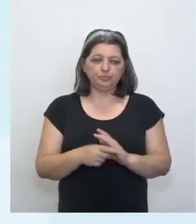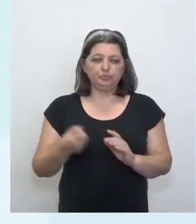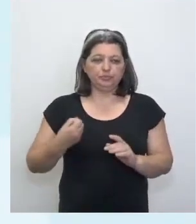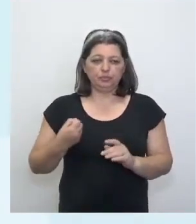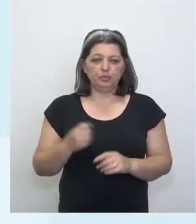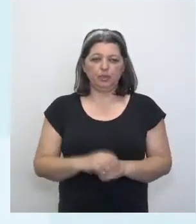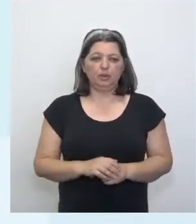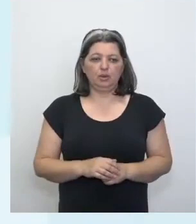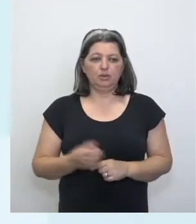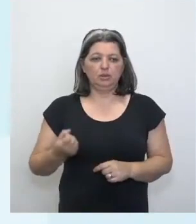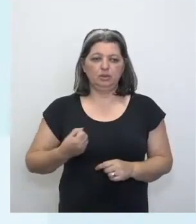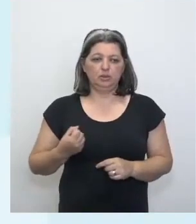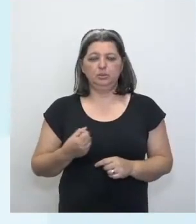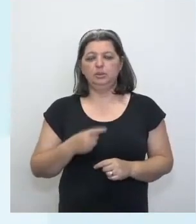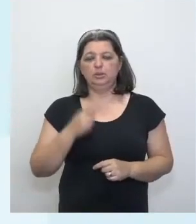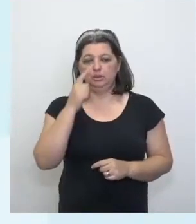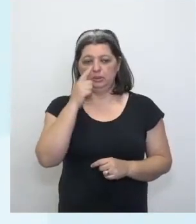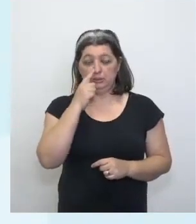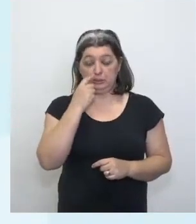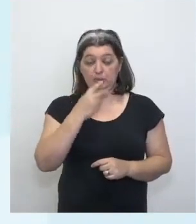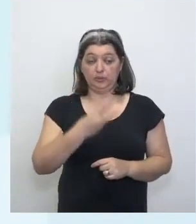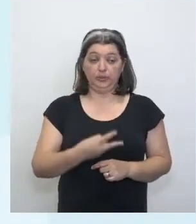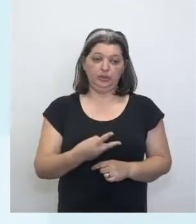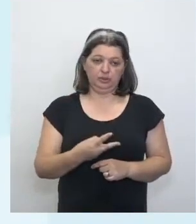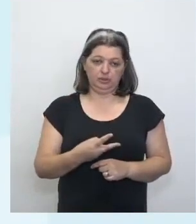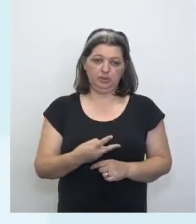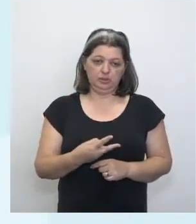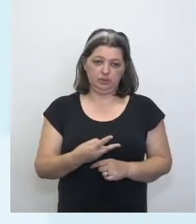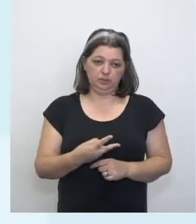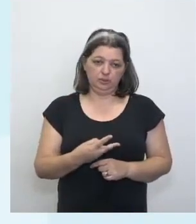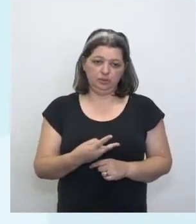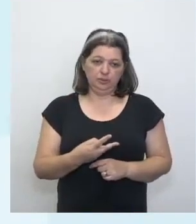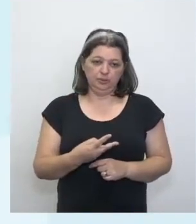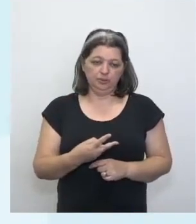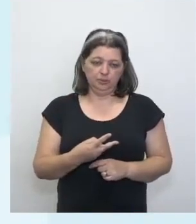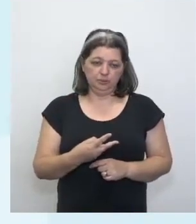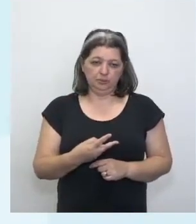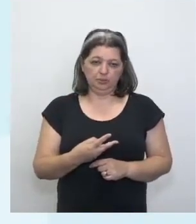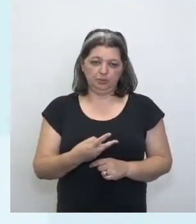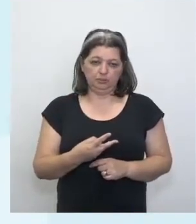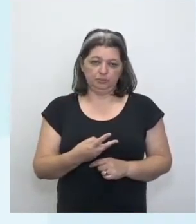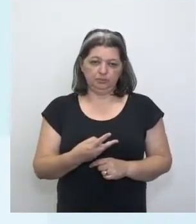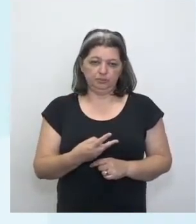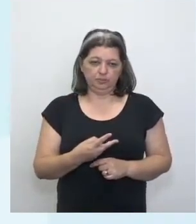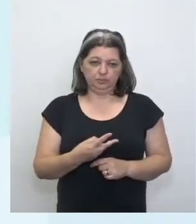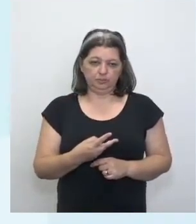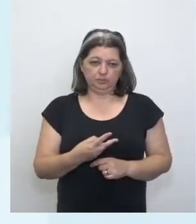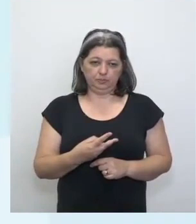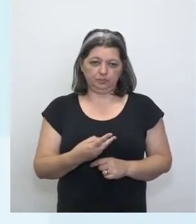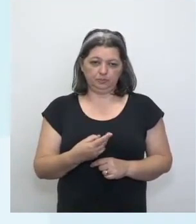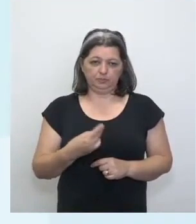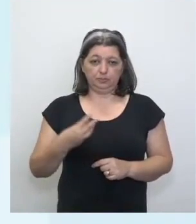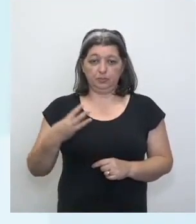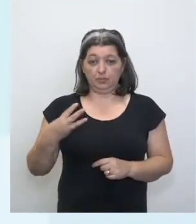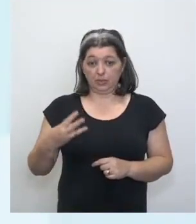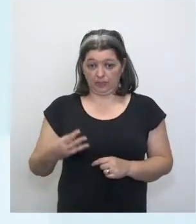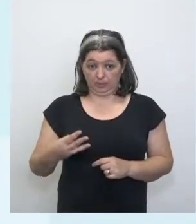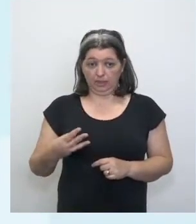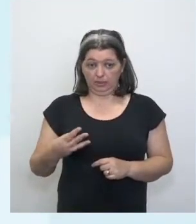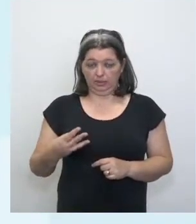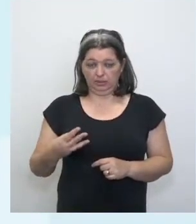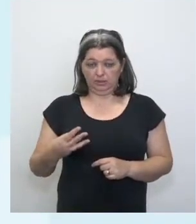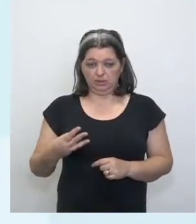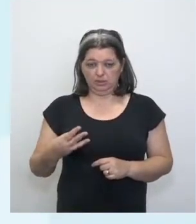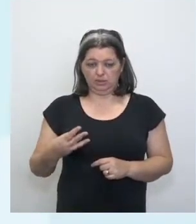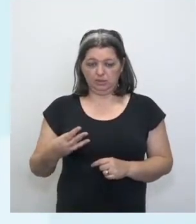Então, o número que está na frente do x² é 2. Então, eu vou vir aqui e vou colocar 2. O número que está na frente do x é 3 positivo. Vou